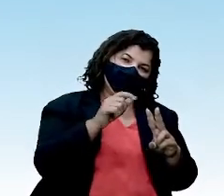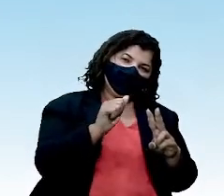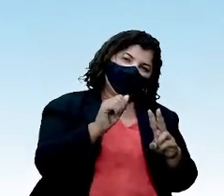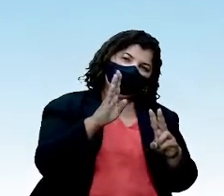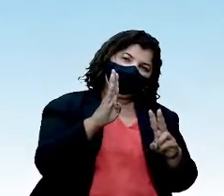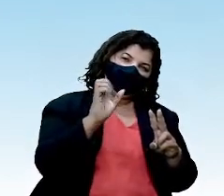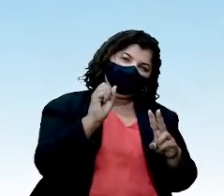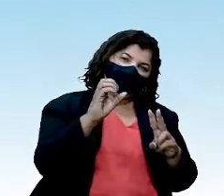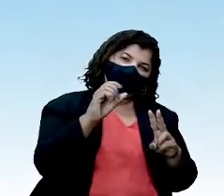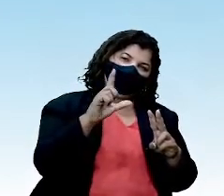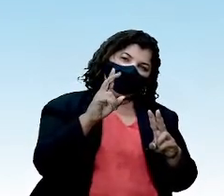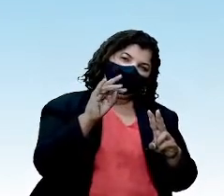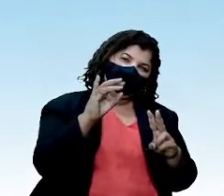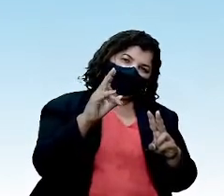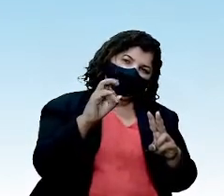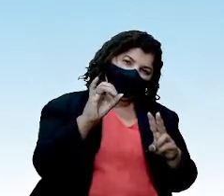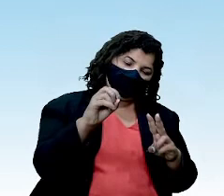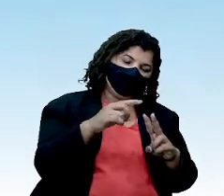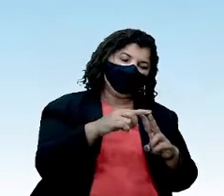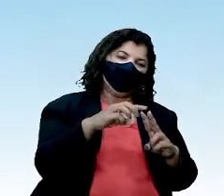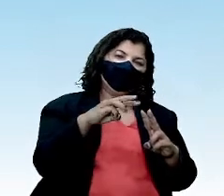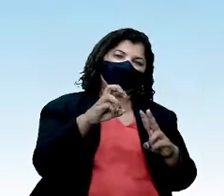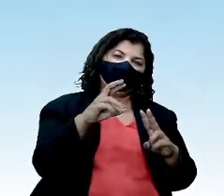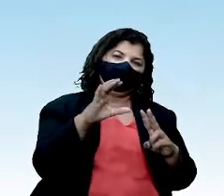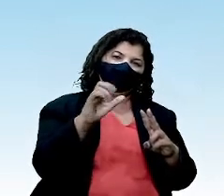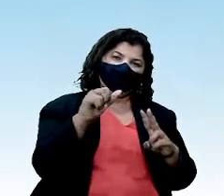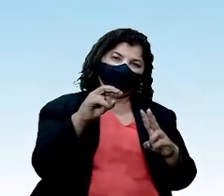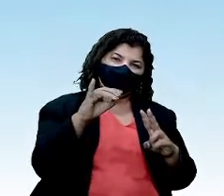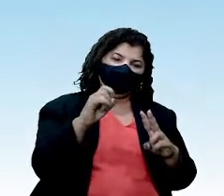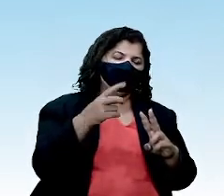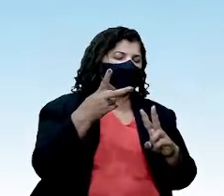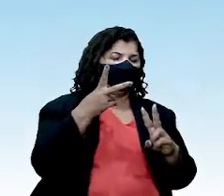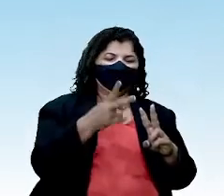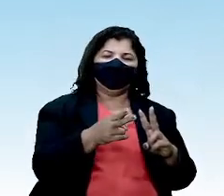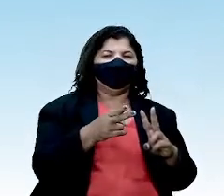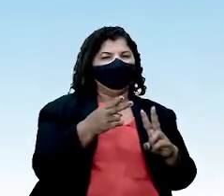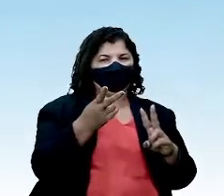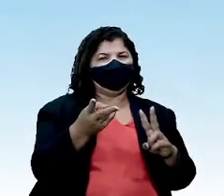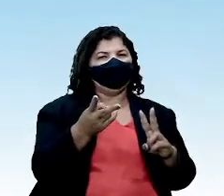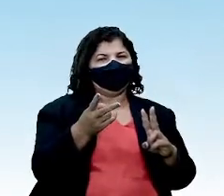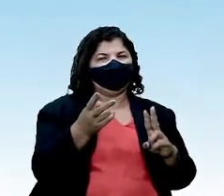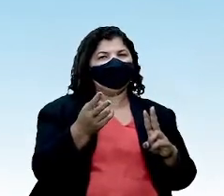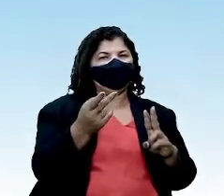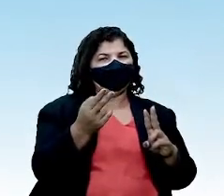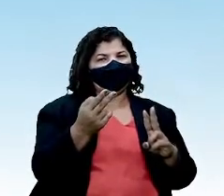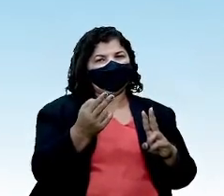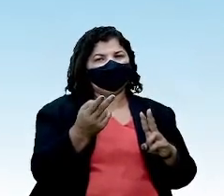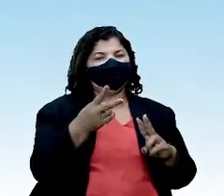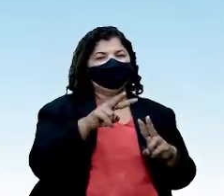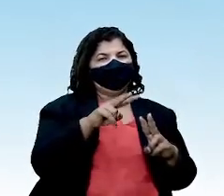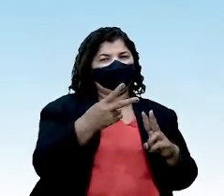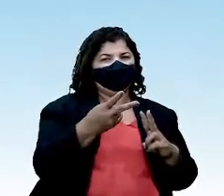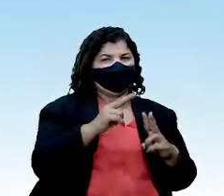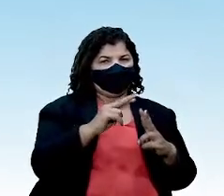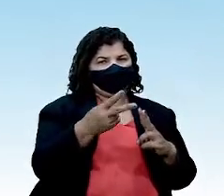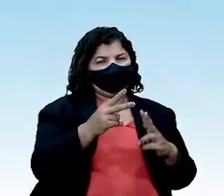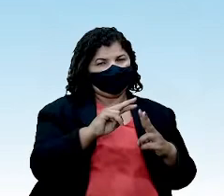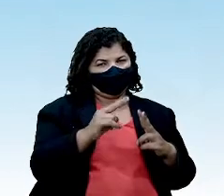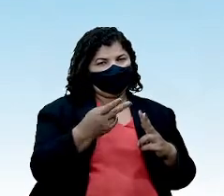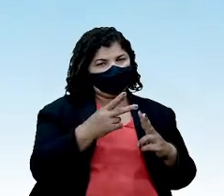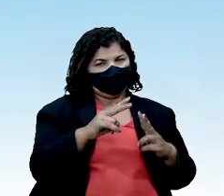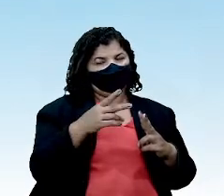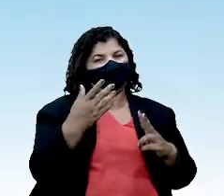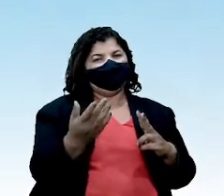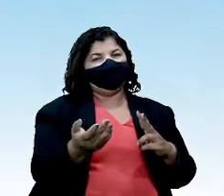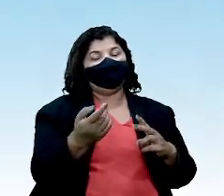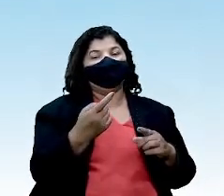juntos. São duas faces da mesma moeda, absolutismo e mercantilismo. Por